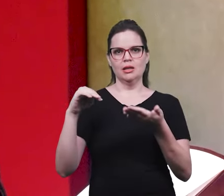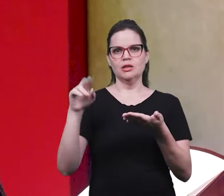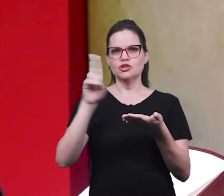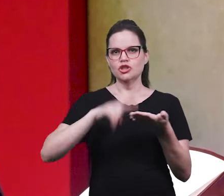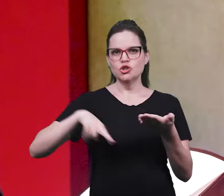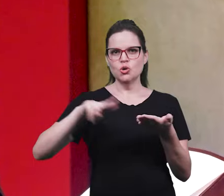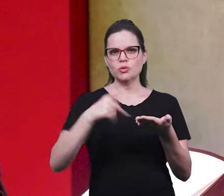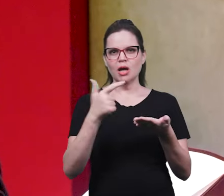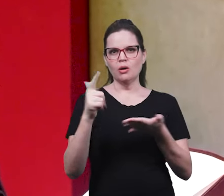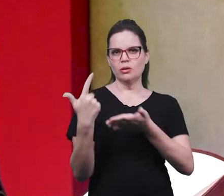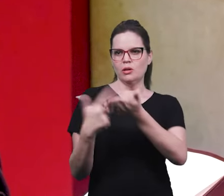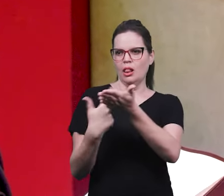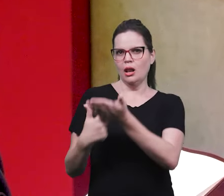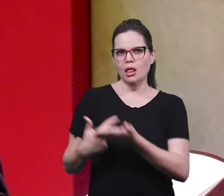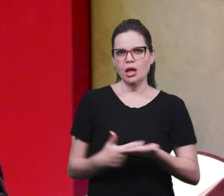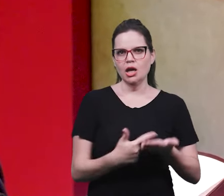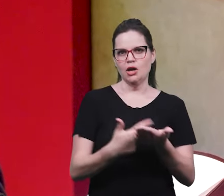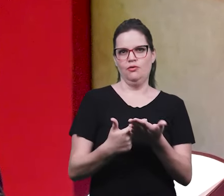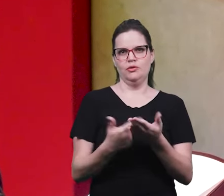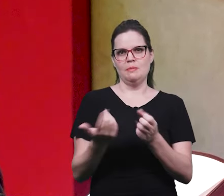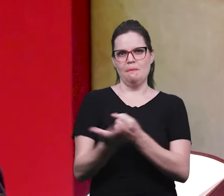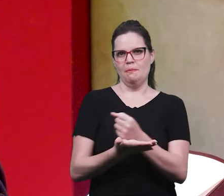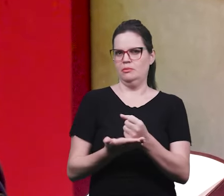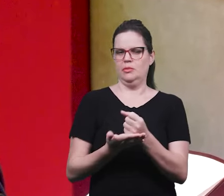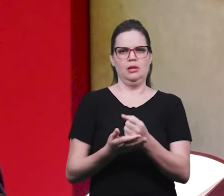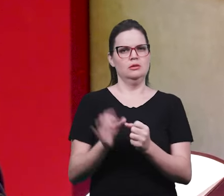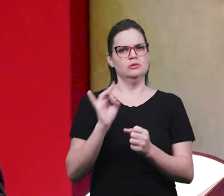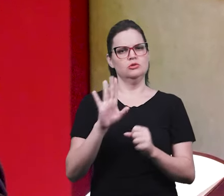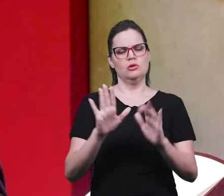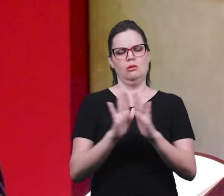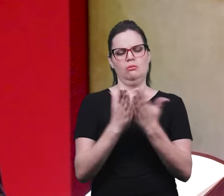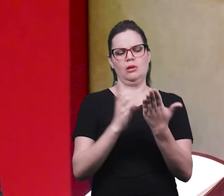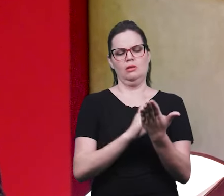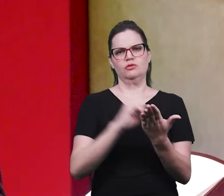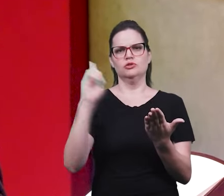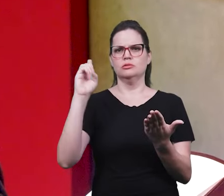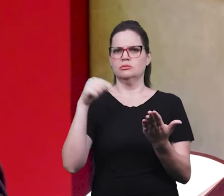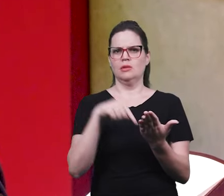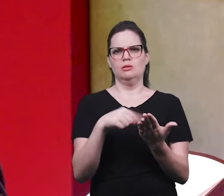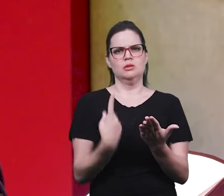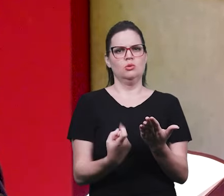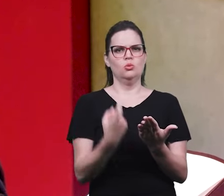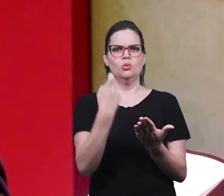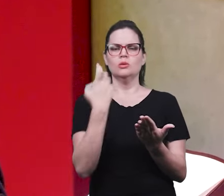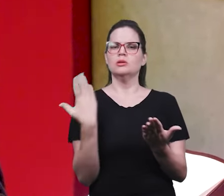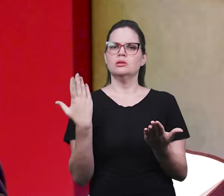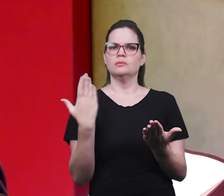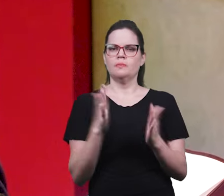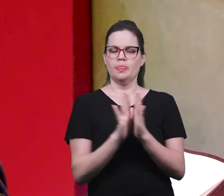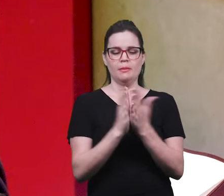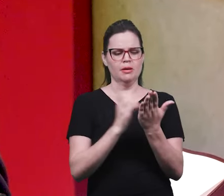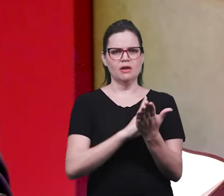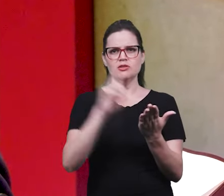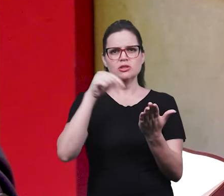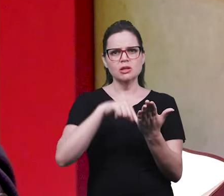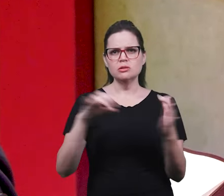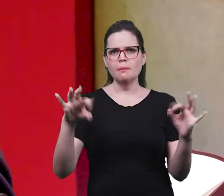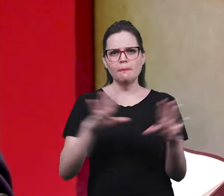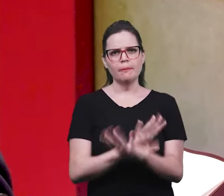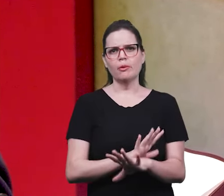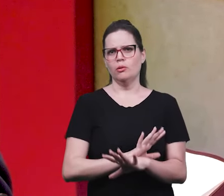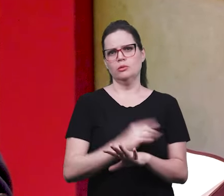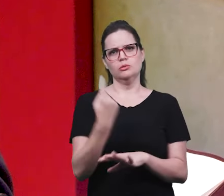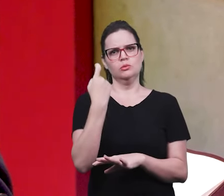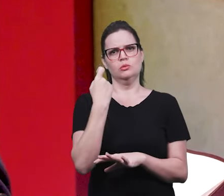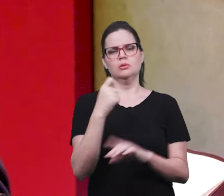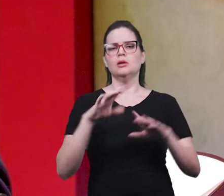usamos só a Bíblia. A Bíblia é a nossa referência sempre, né? Não tem Bíblia, não tem livro que auxilie a Bíblia. A Bíblia é a Bíblia e acabou. Então a palavra